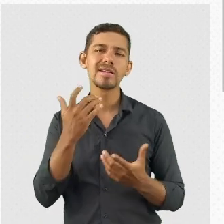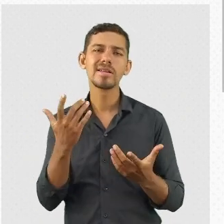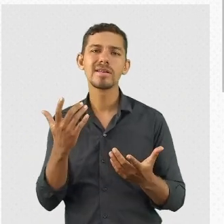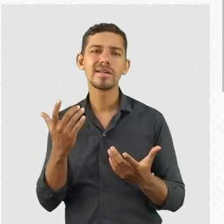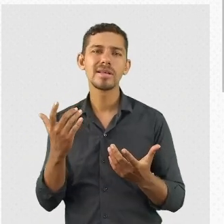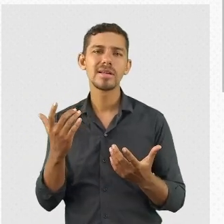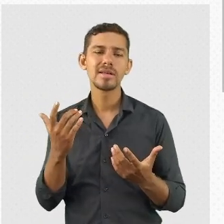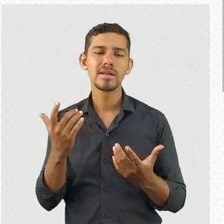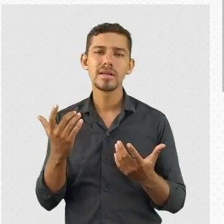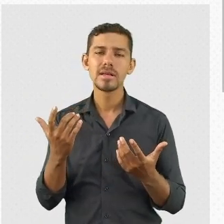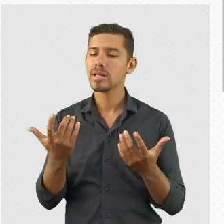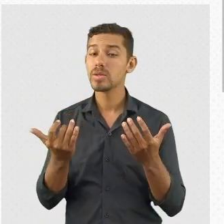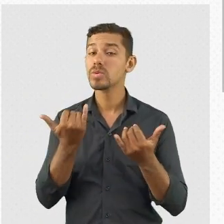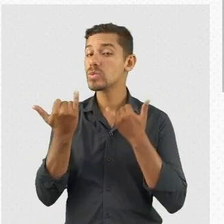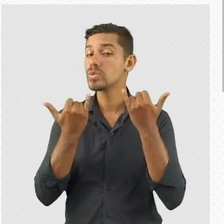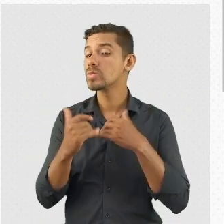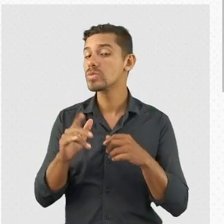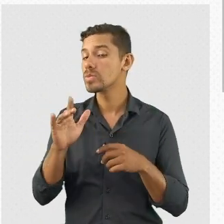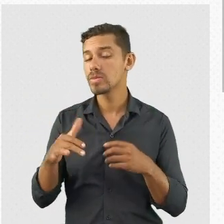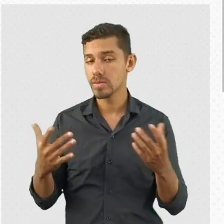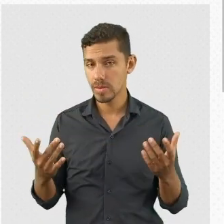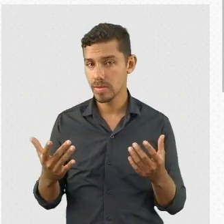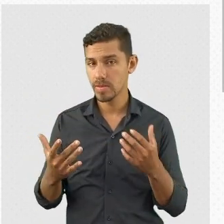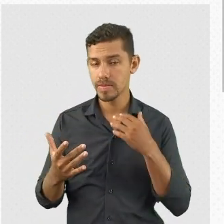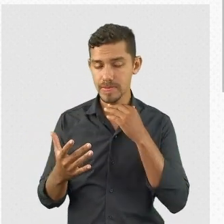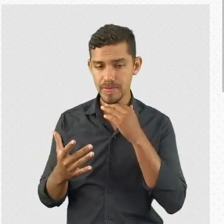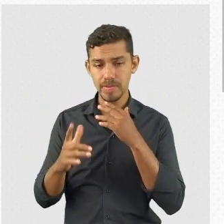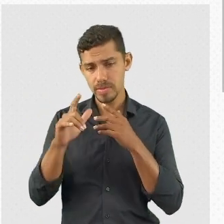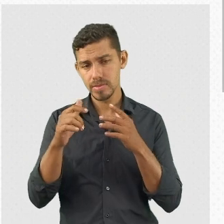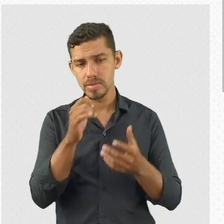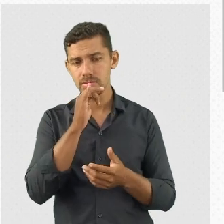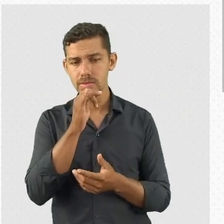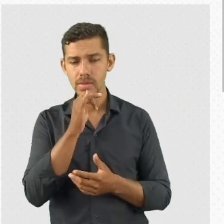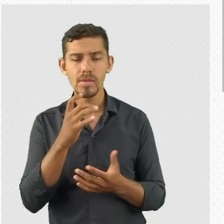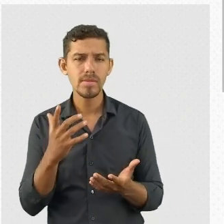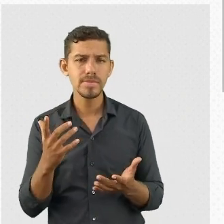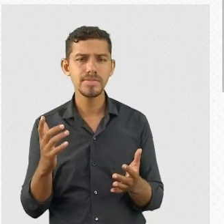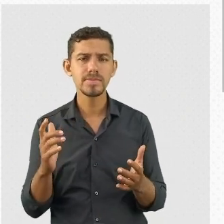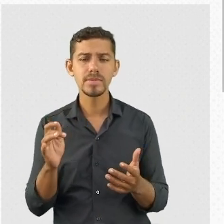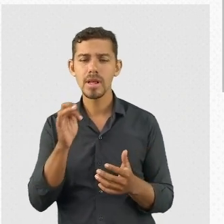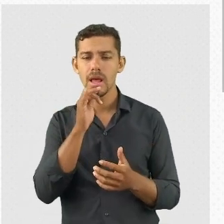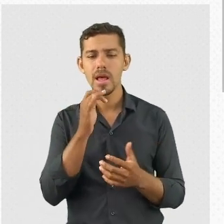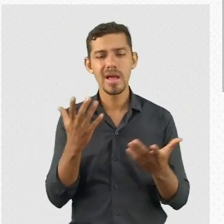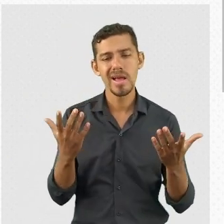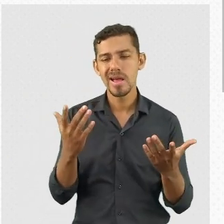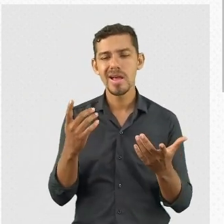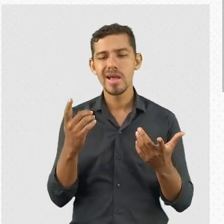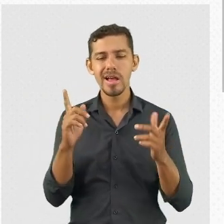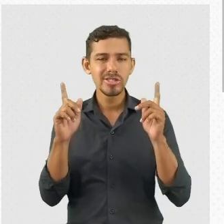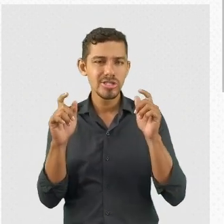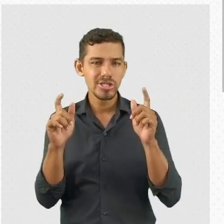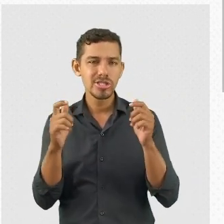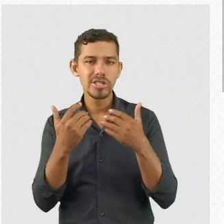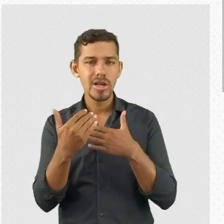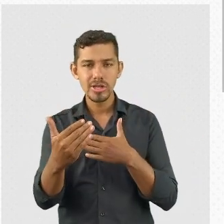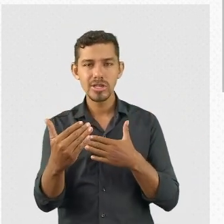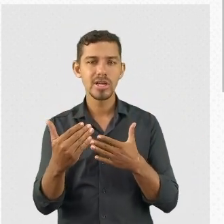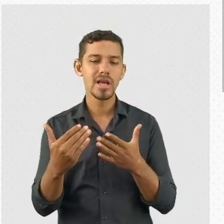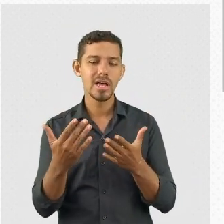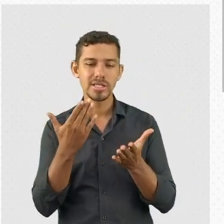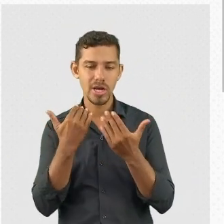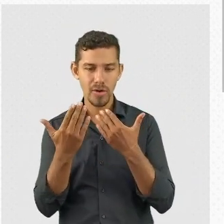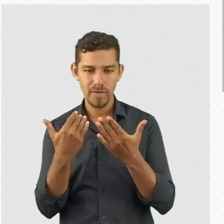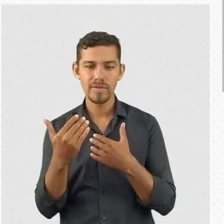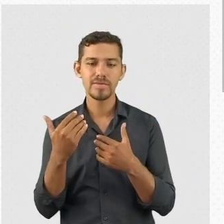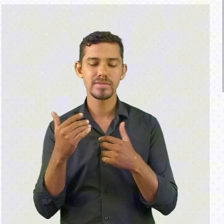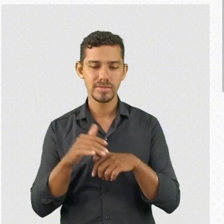Que novidades você tem? Então, ele é meio que uma expressão que você usa como quebra-gelo para iniciar uma conversa, tá